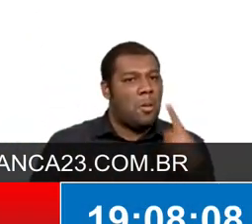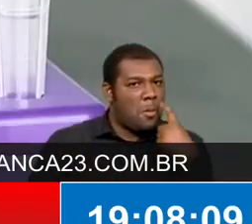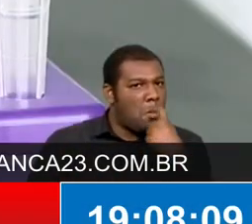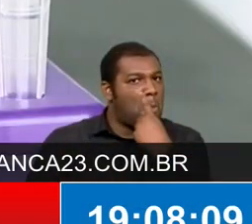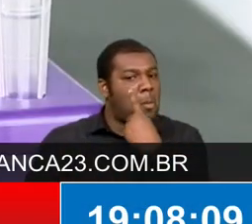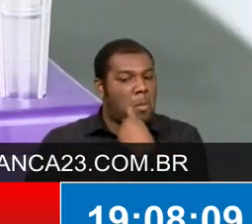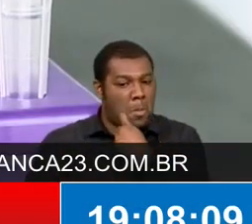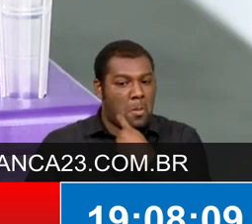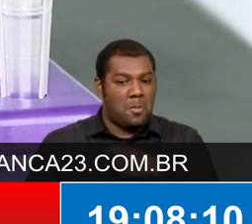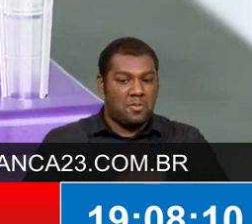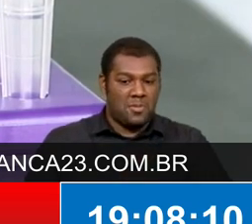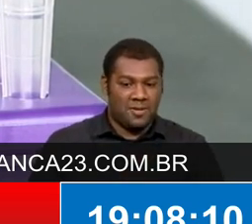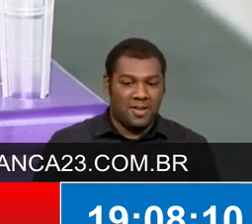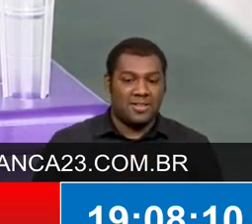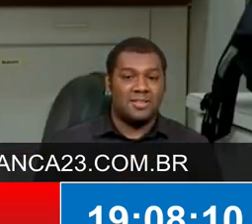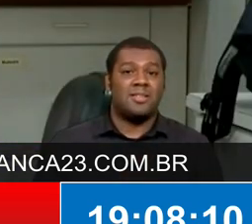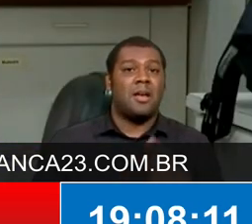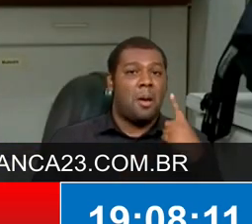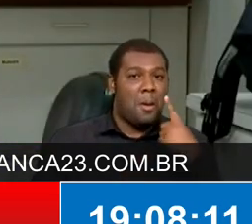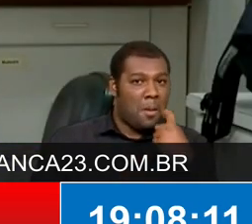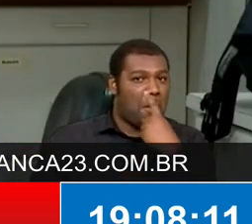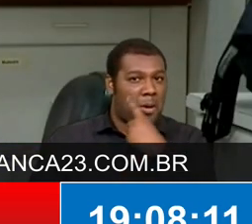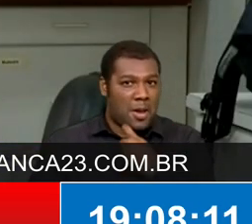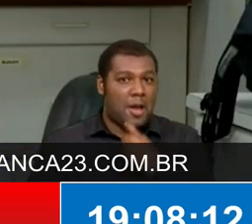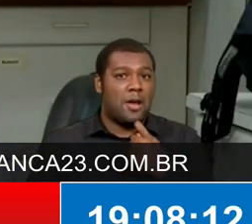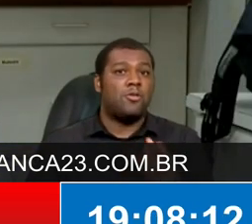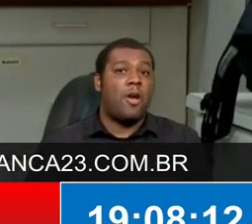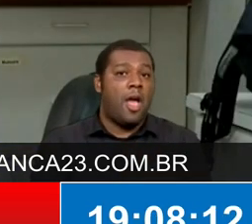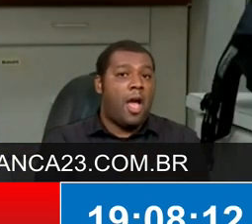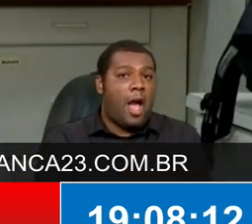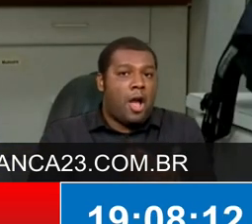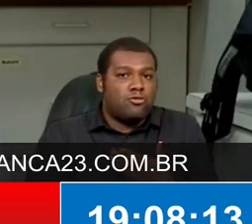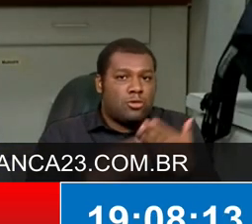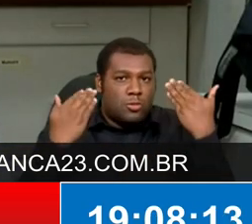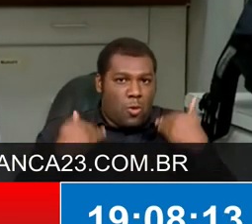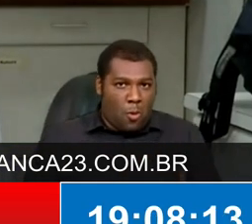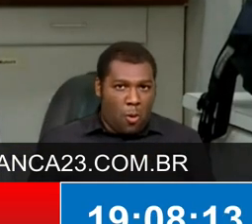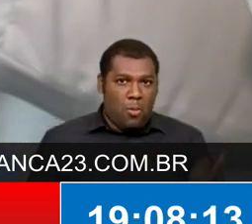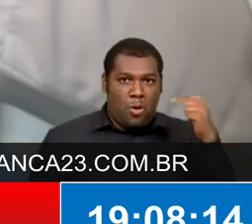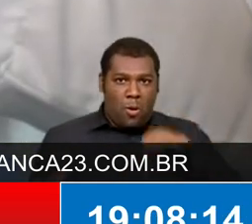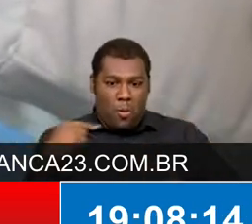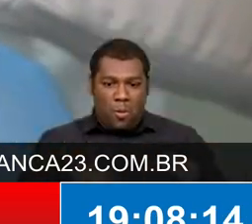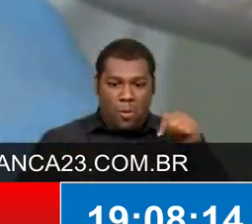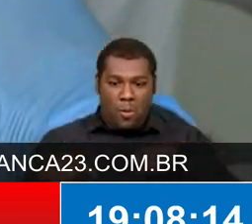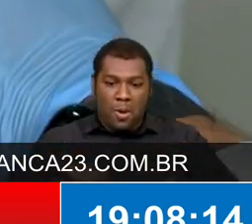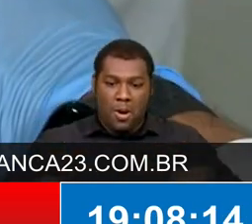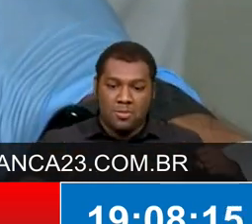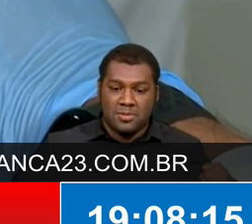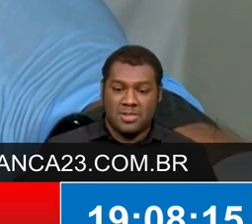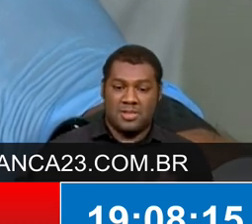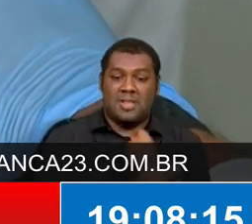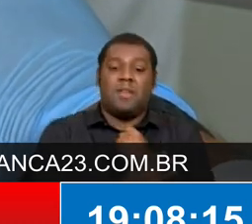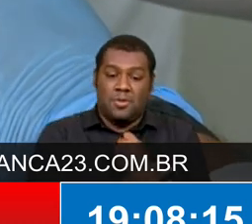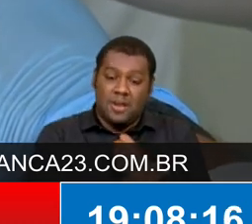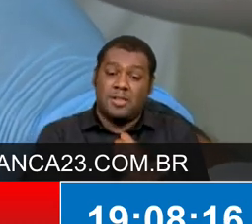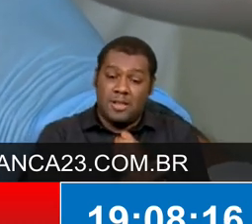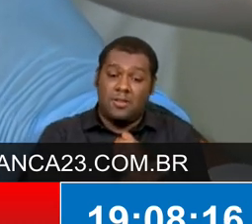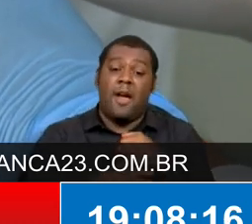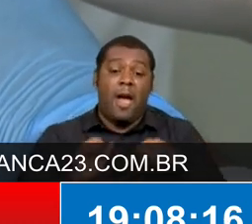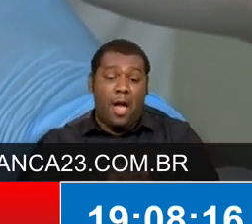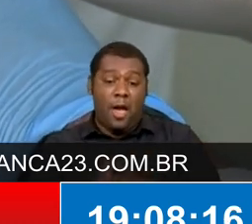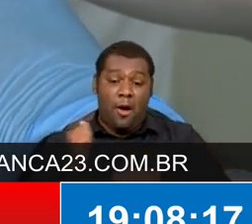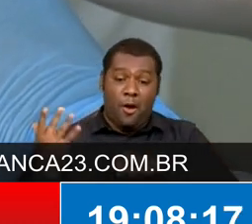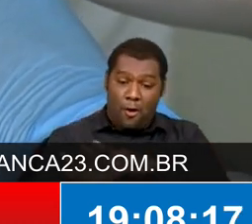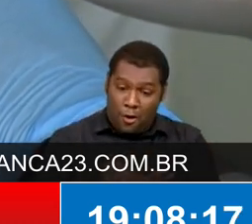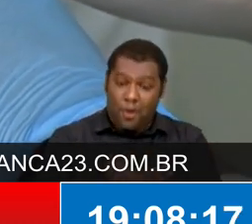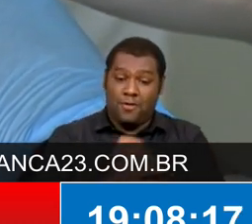sendo ela vai ser líquida e vai criar anticorpos já nas vias respiratórias para neutralizar o coronavírus